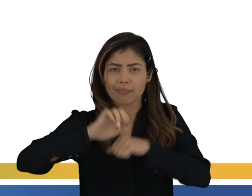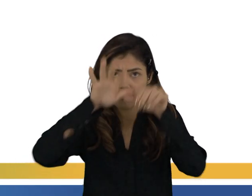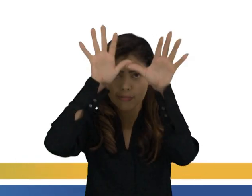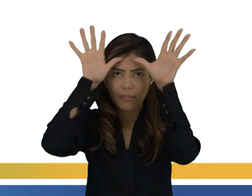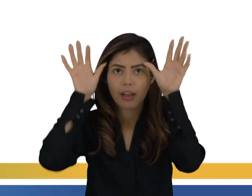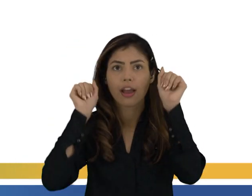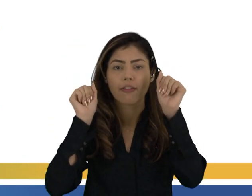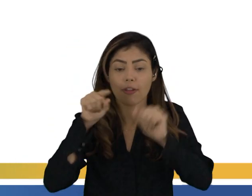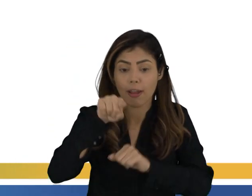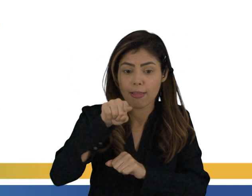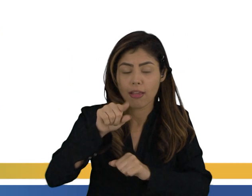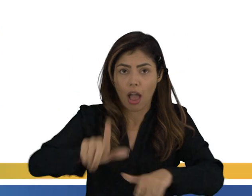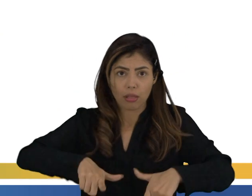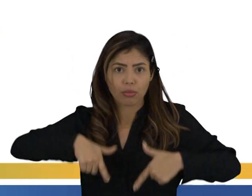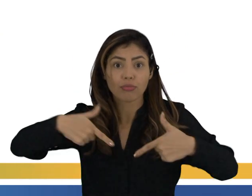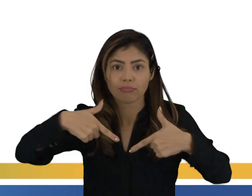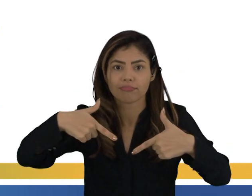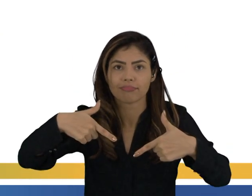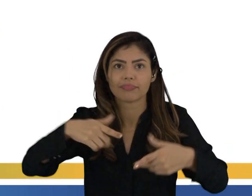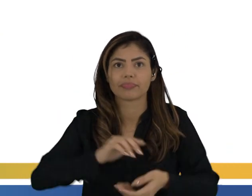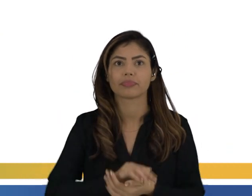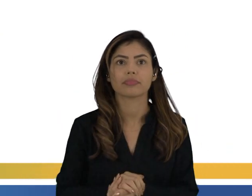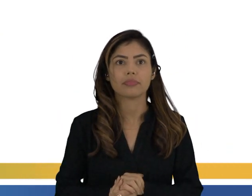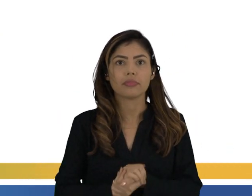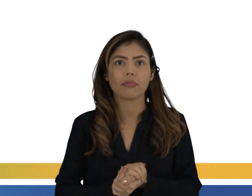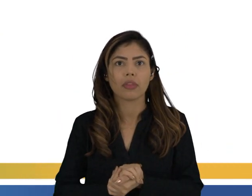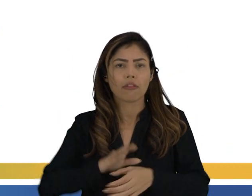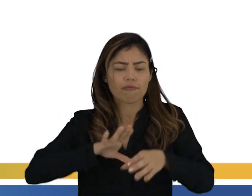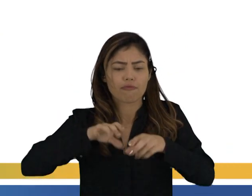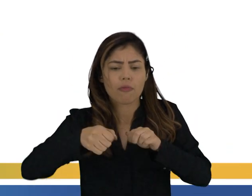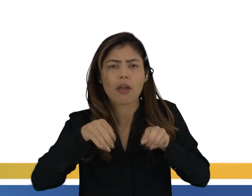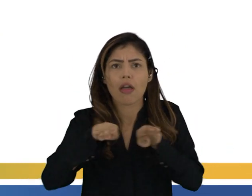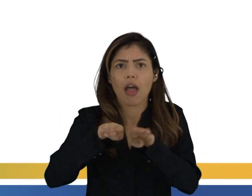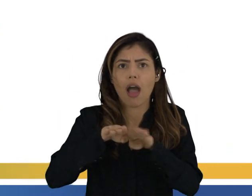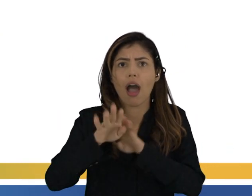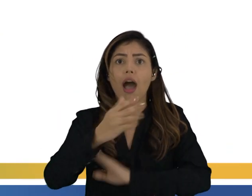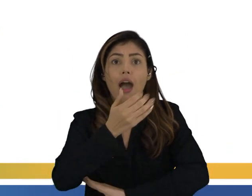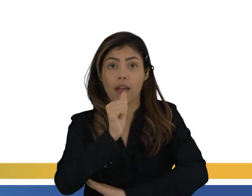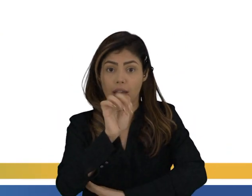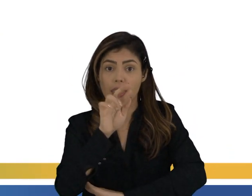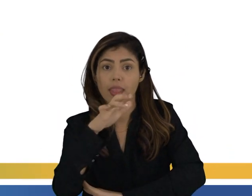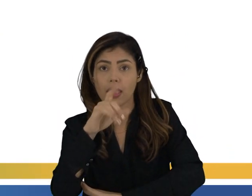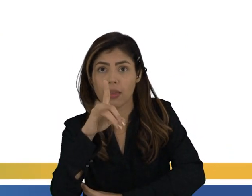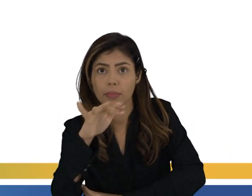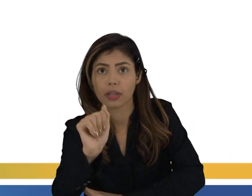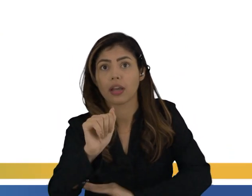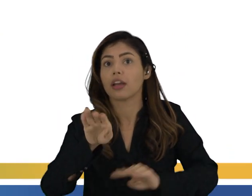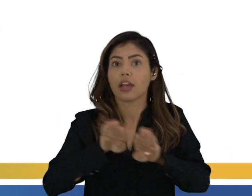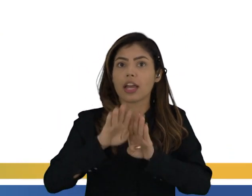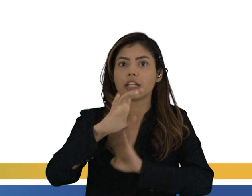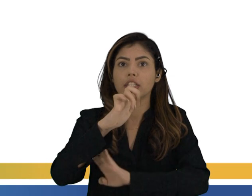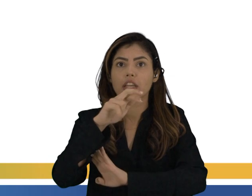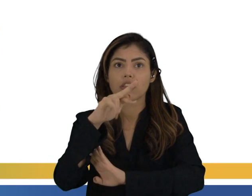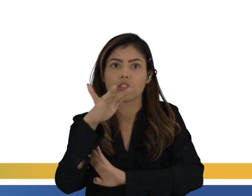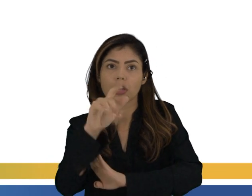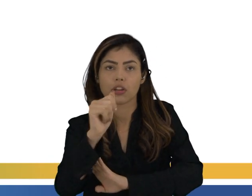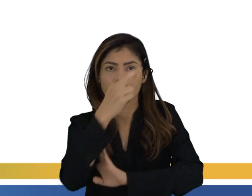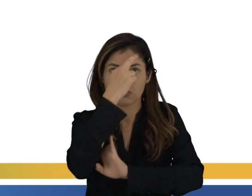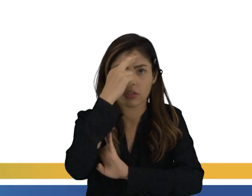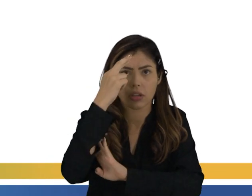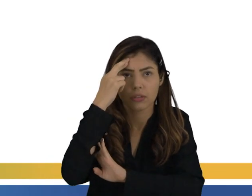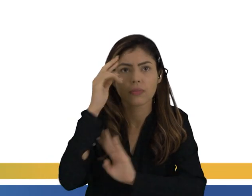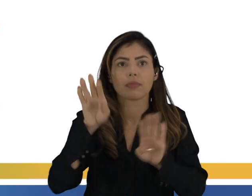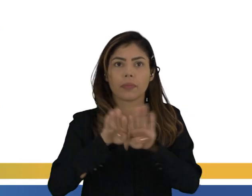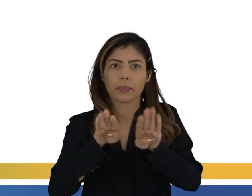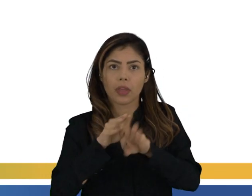que aconteceram as lutas armadas. A formação de Dalmir é uma formação acadêmica. Ele é engenheiro, é historiador